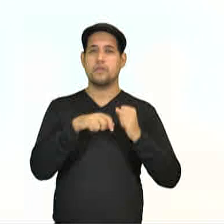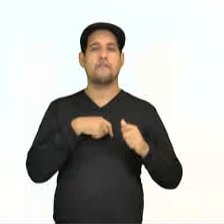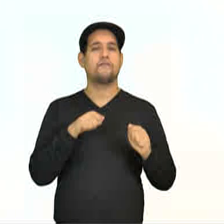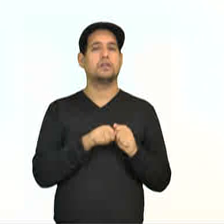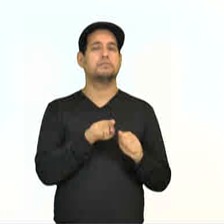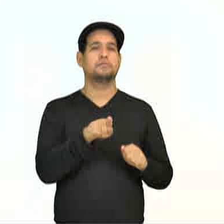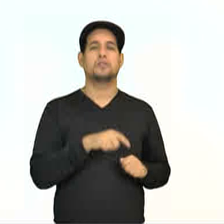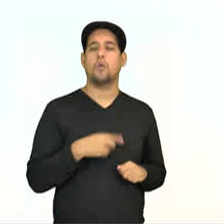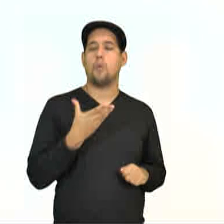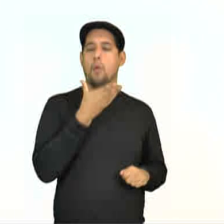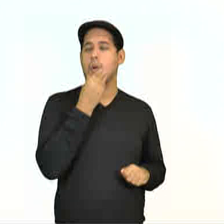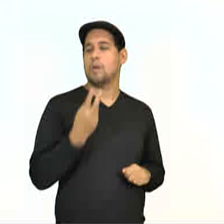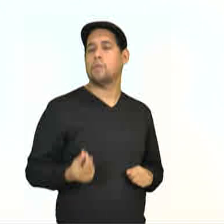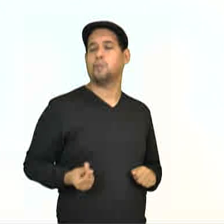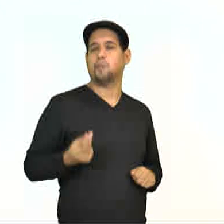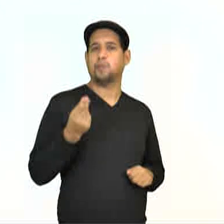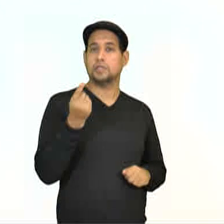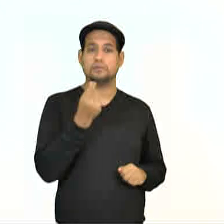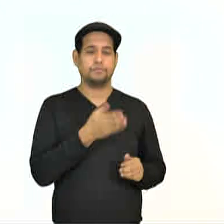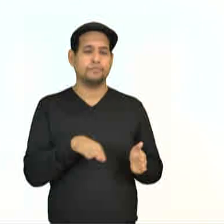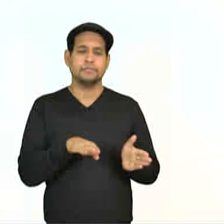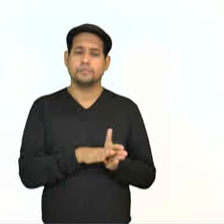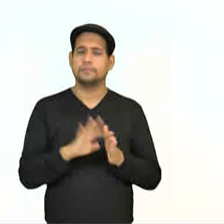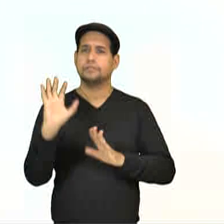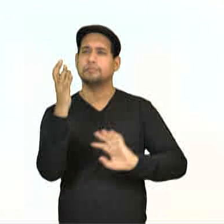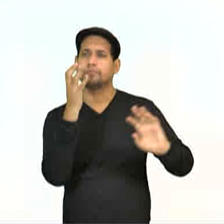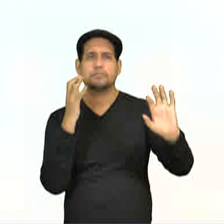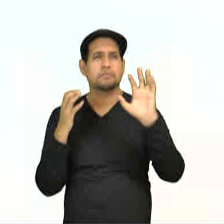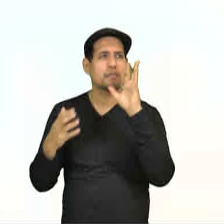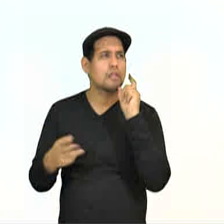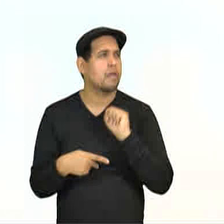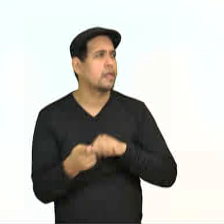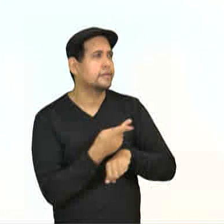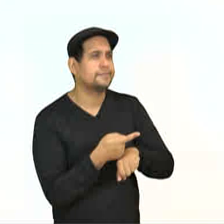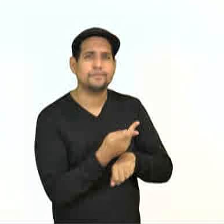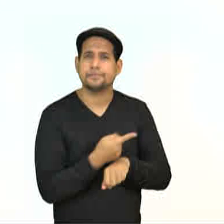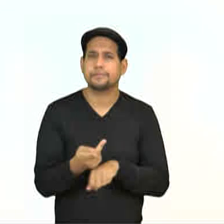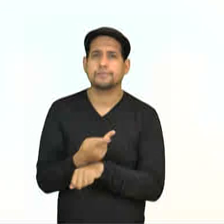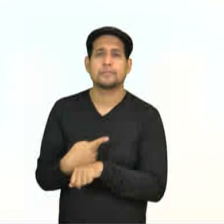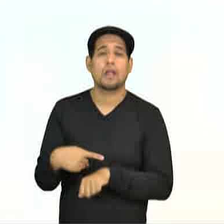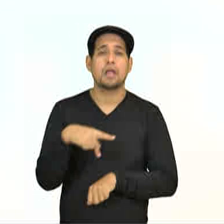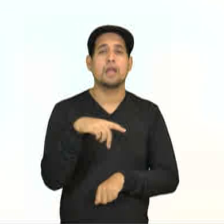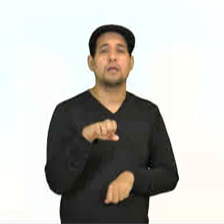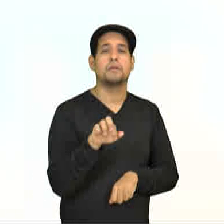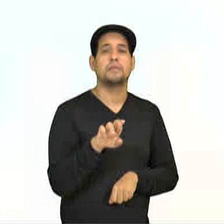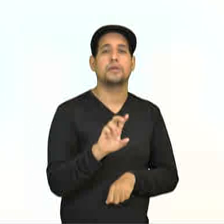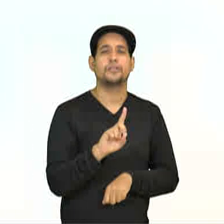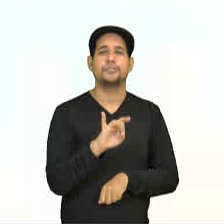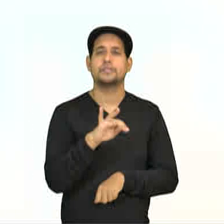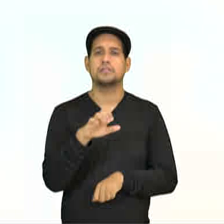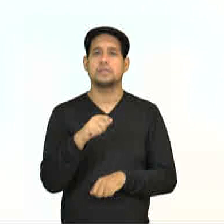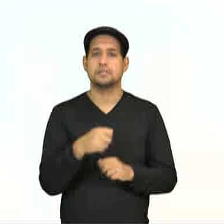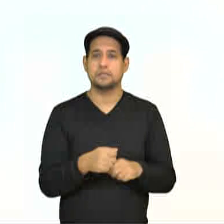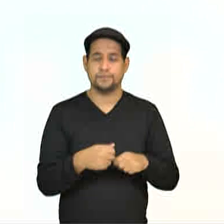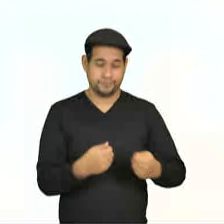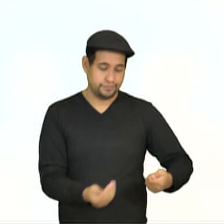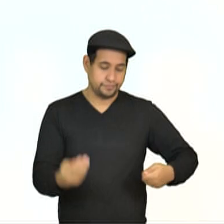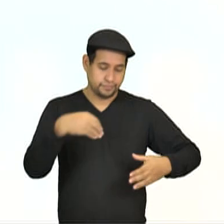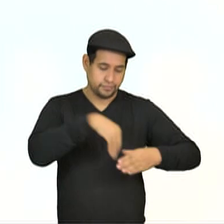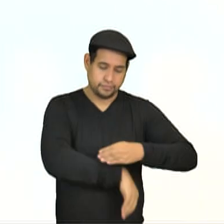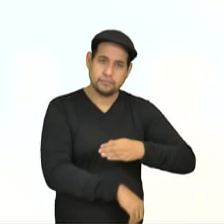O gato das botas dirigiu-se ao bosque e caçou 2 perdizes, que meteu dentro do saco.